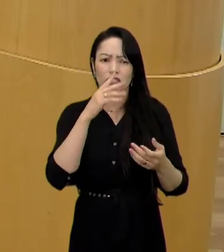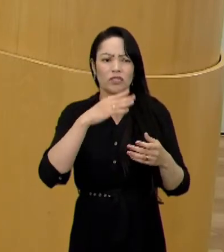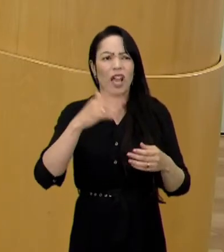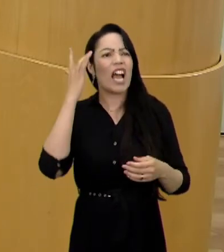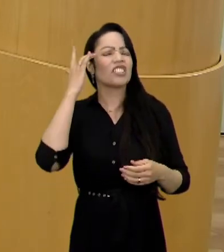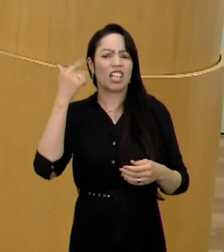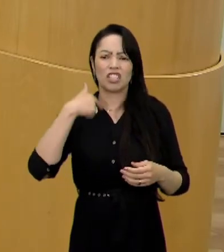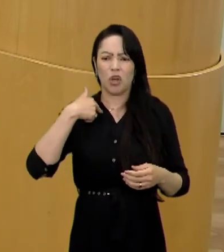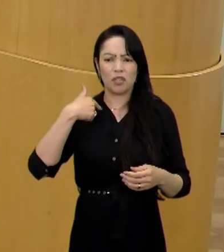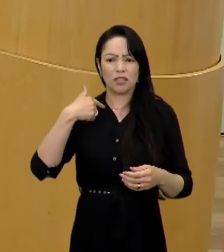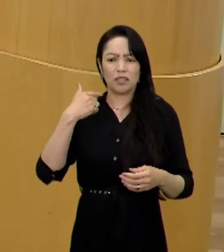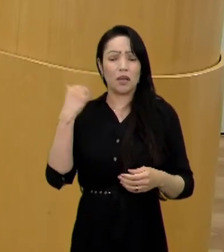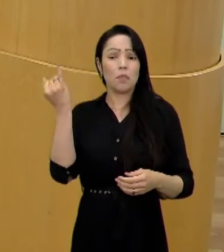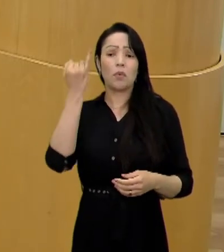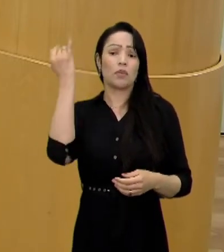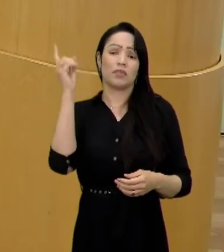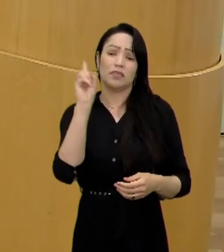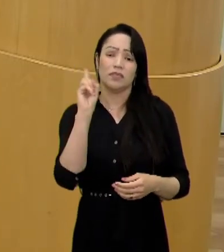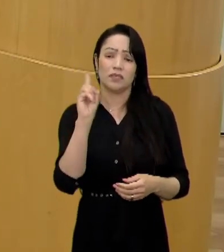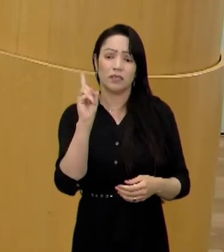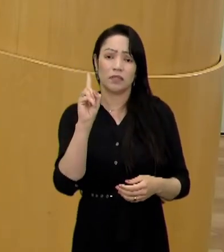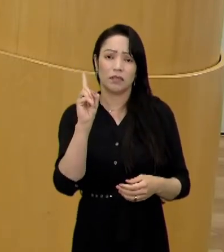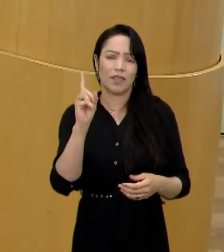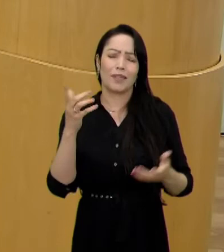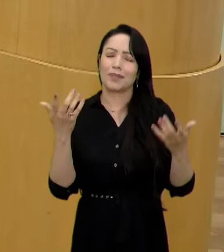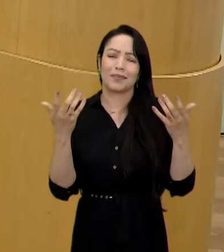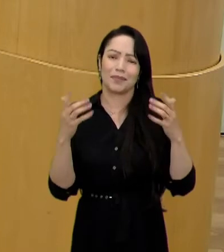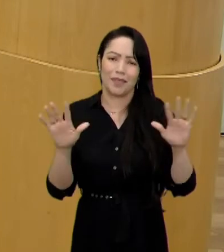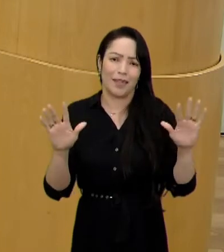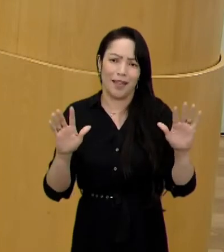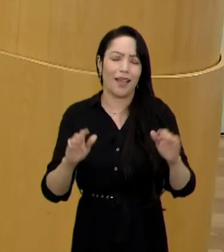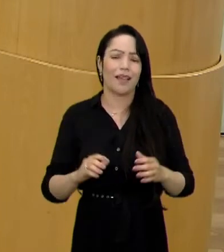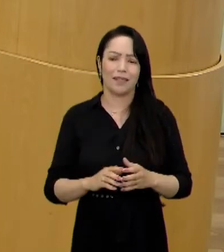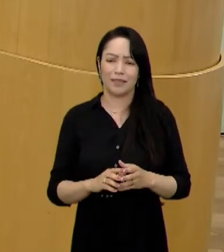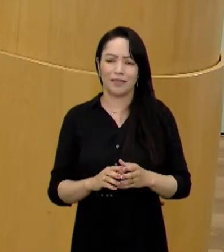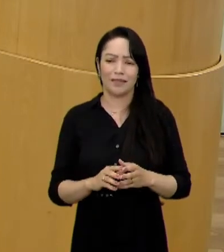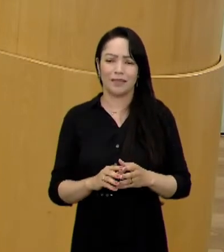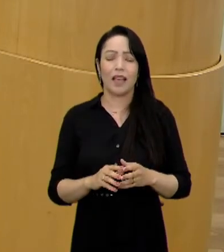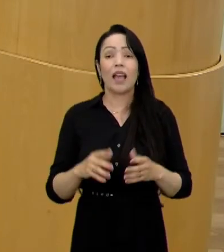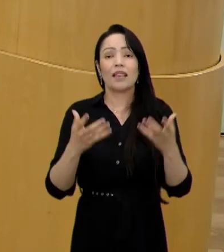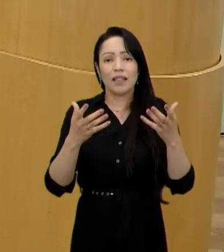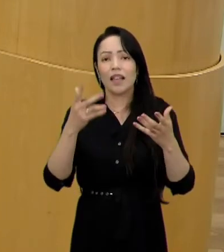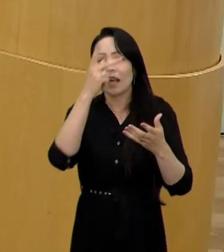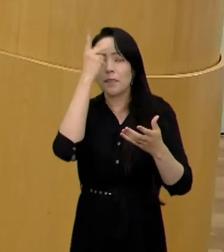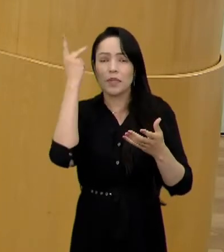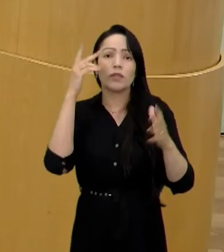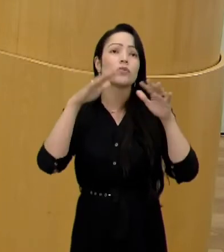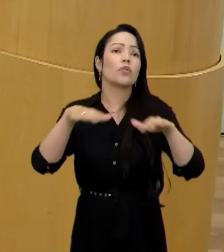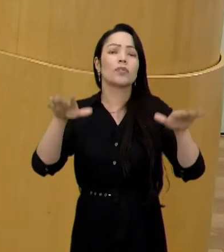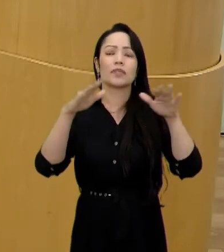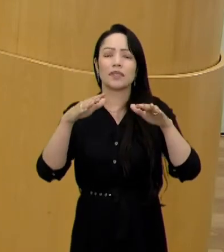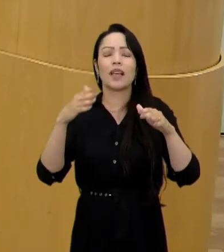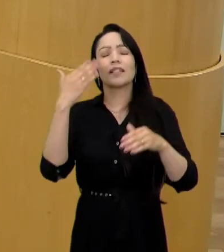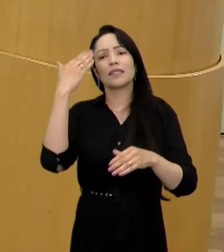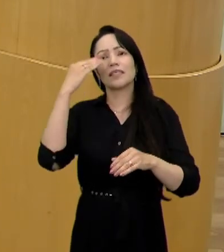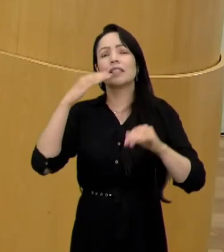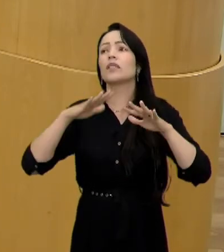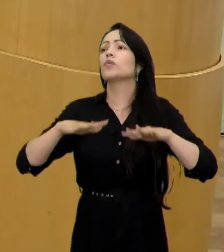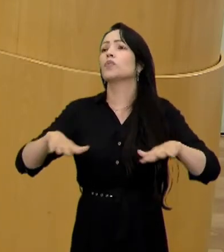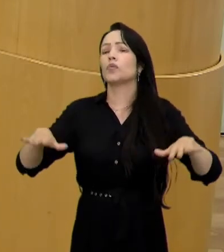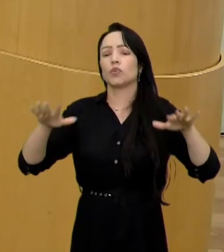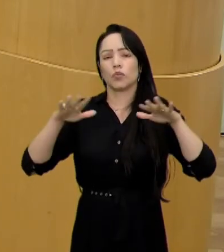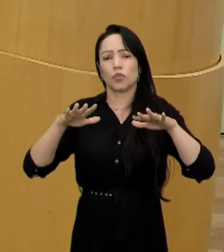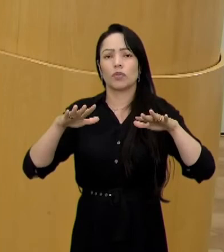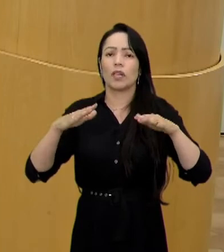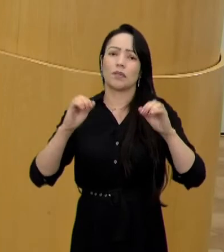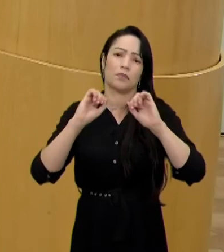Muito. Né? E nós não queremos isso para ninguém. Né? Nós queremos que as pessoas façam uma leitura de mundo que